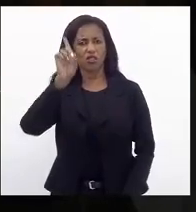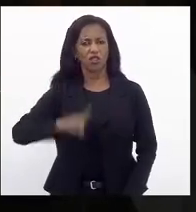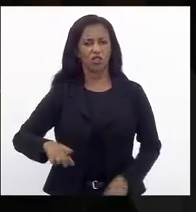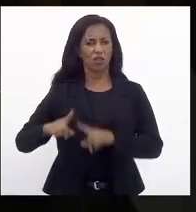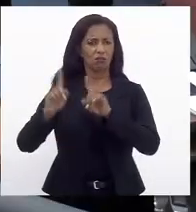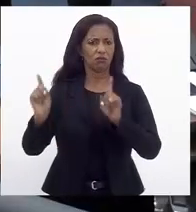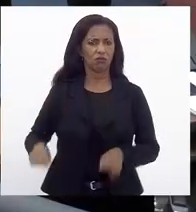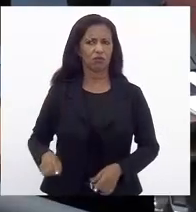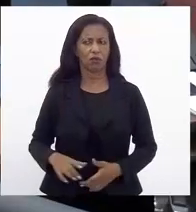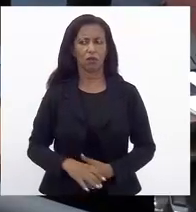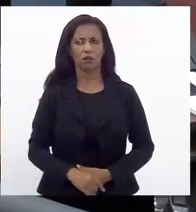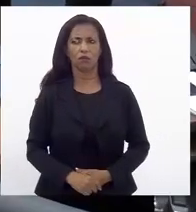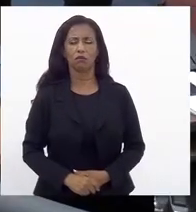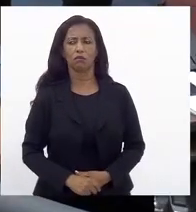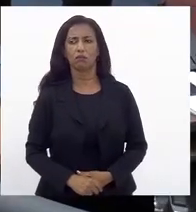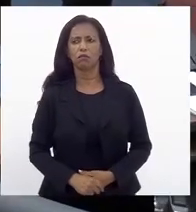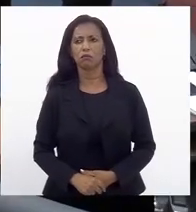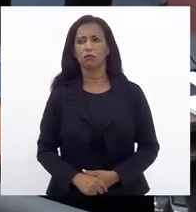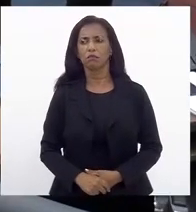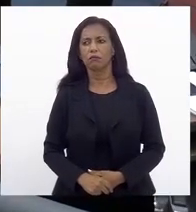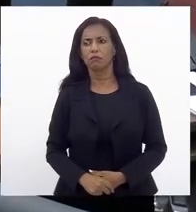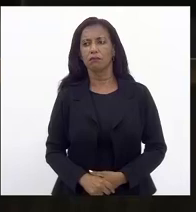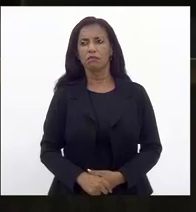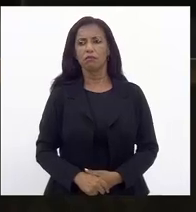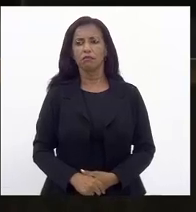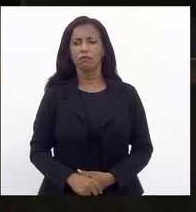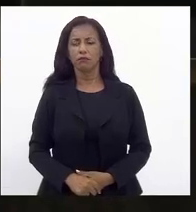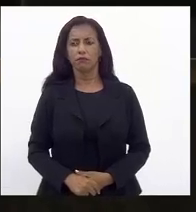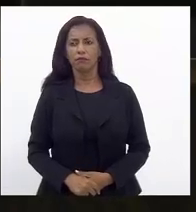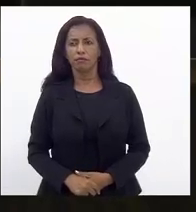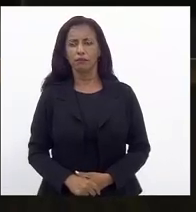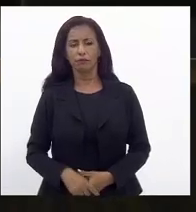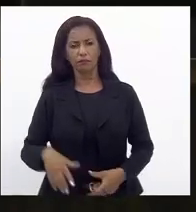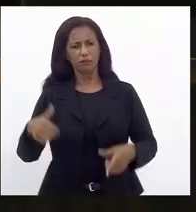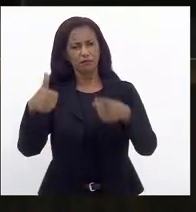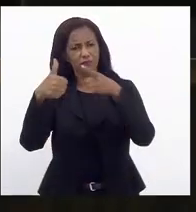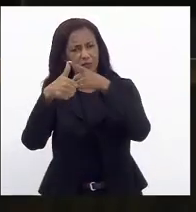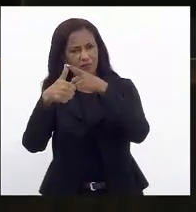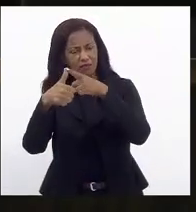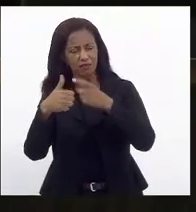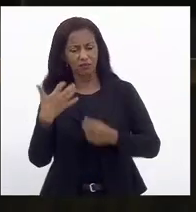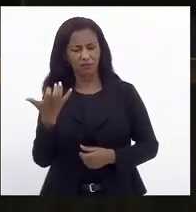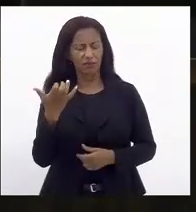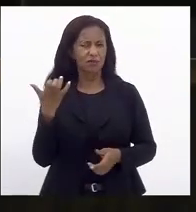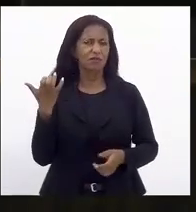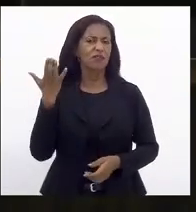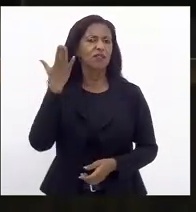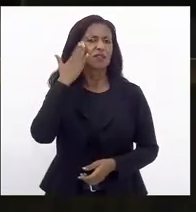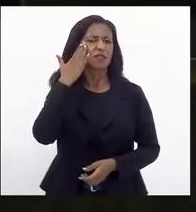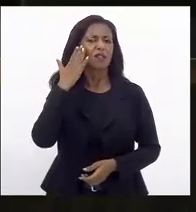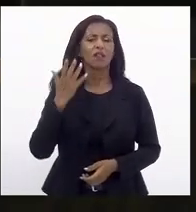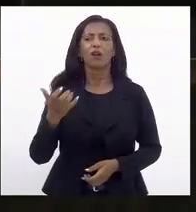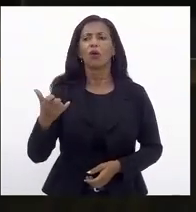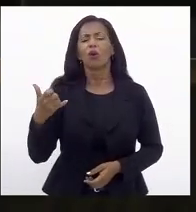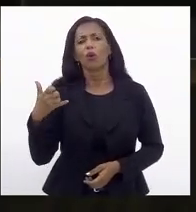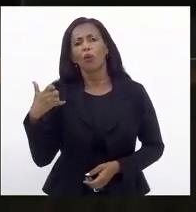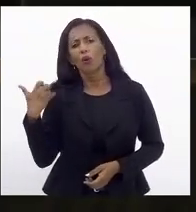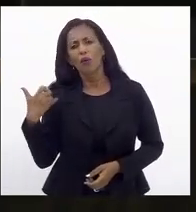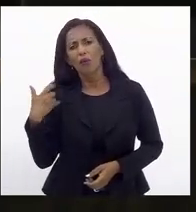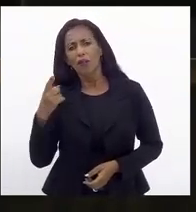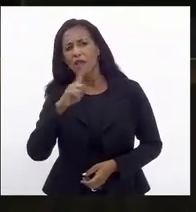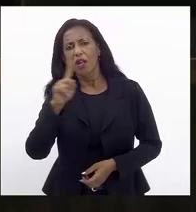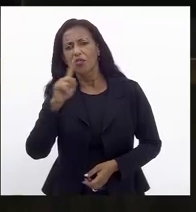servidores e eu primeiro queria saber do deputado Flávio Qual foi a idade que não foi